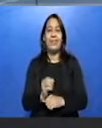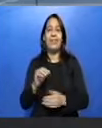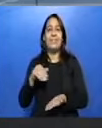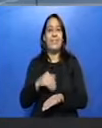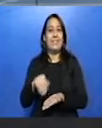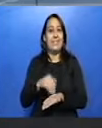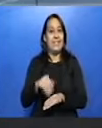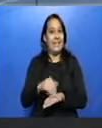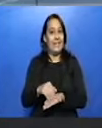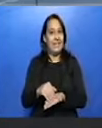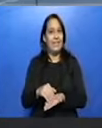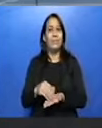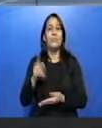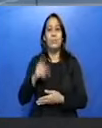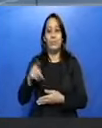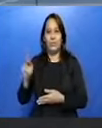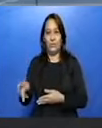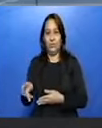nossa telinha.